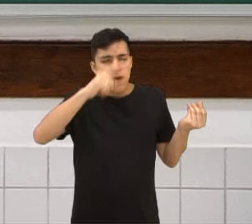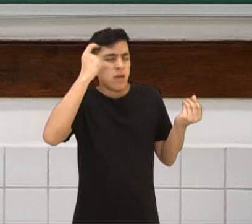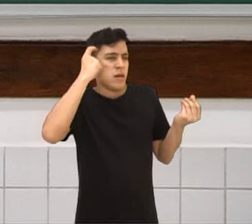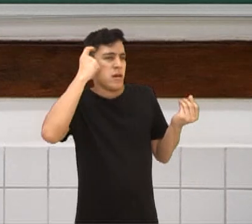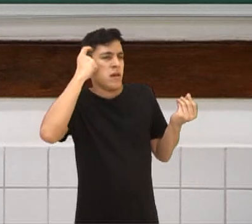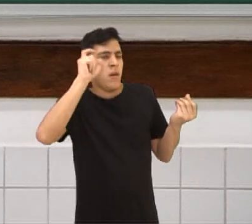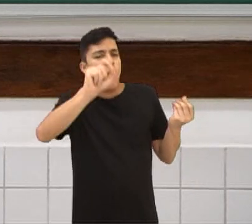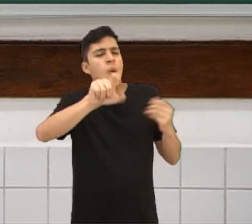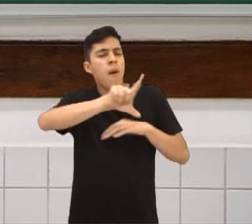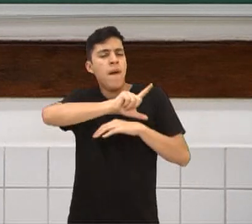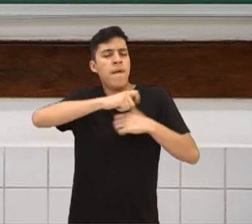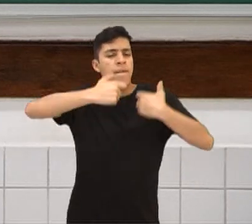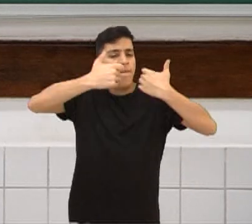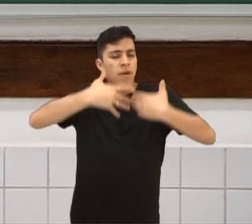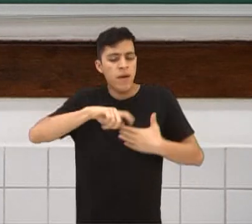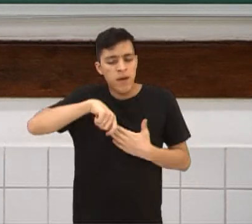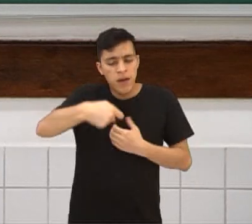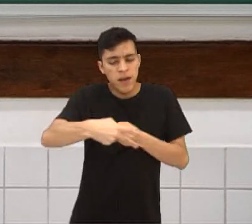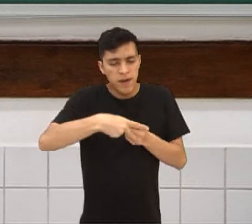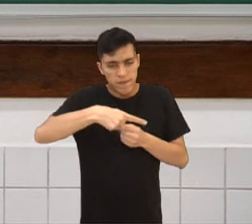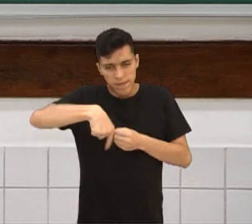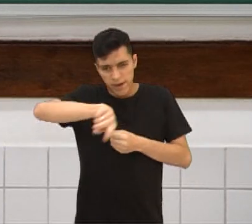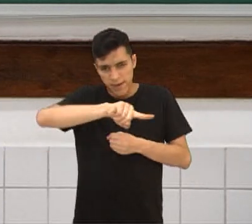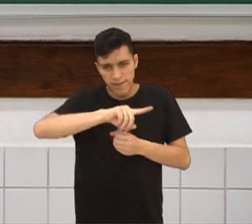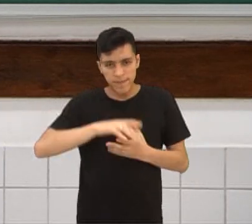que é que eu falei sobre esses verbos de câmbio?